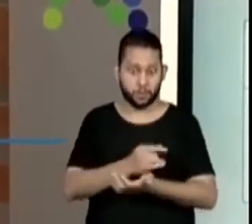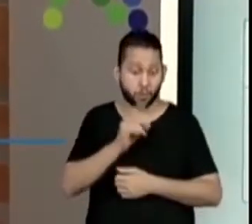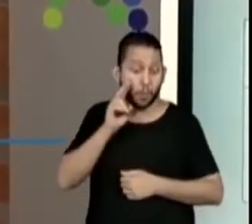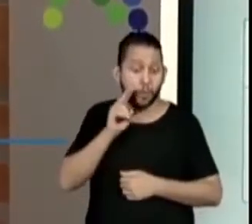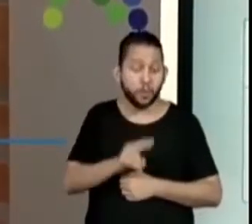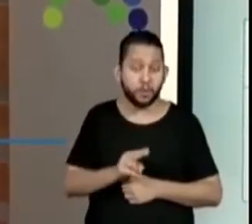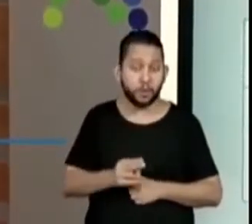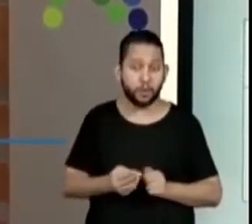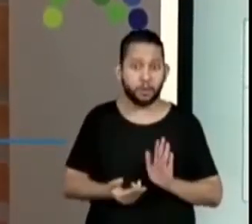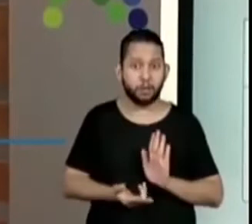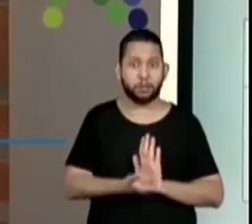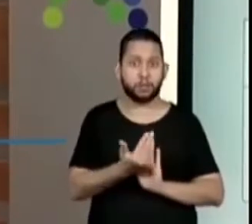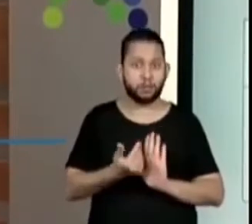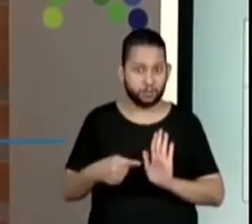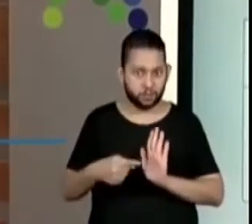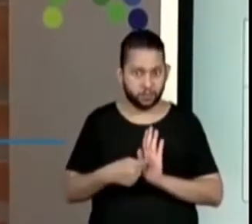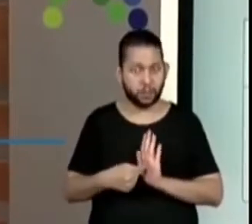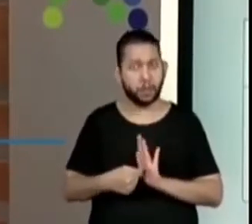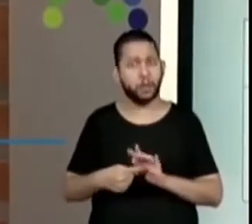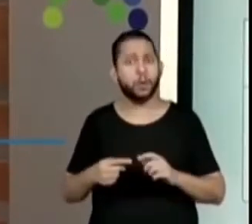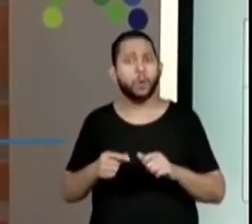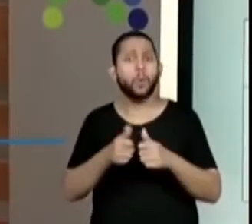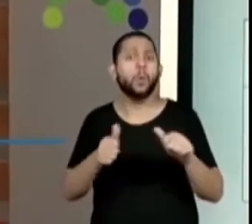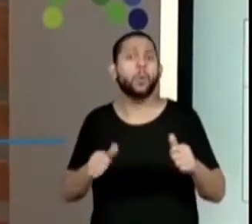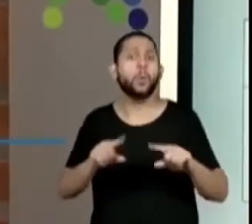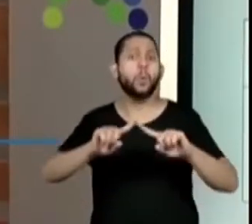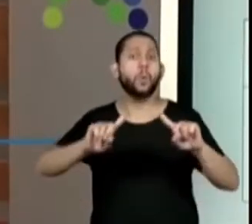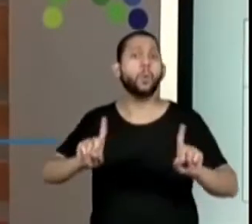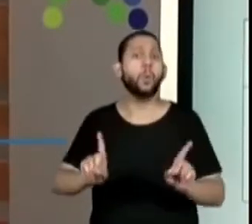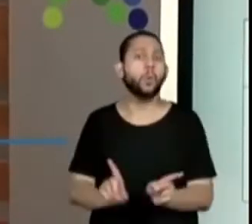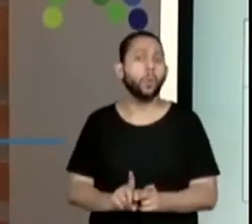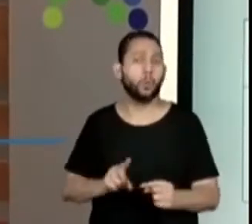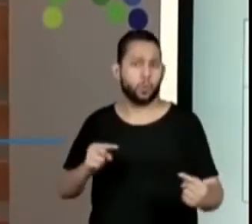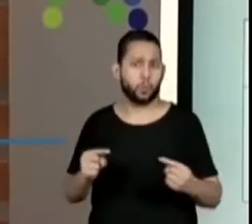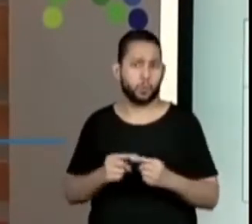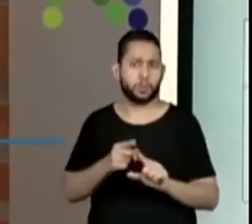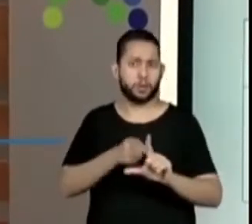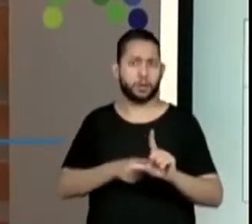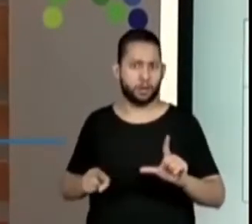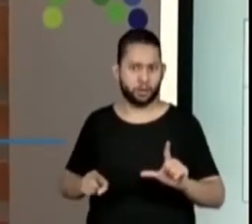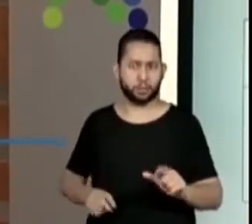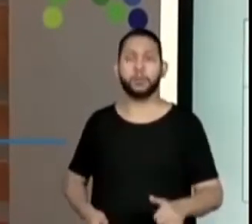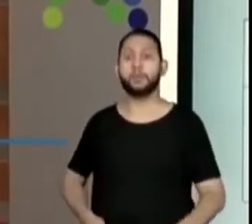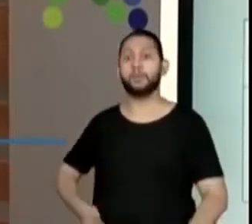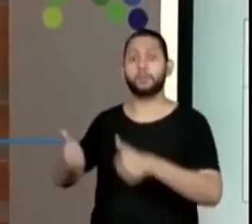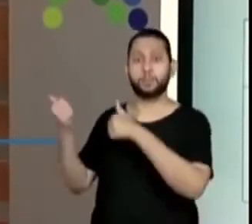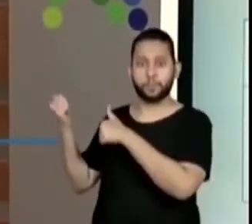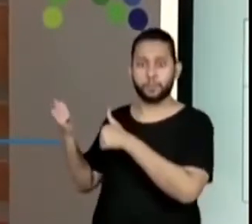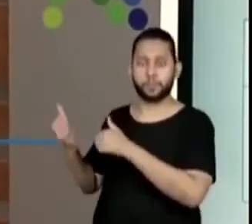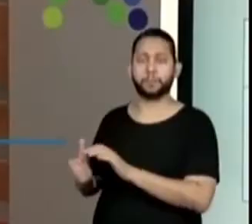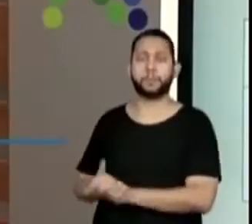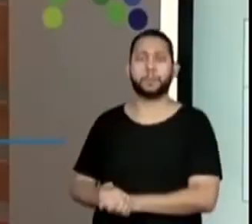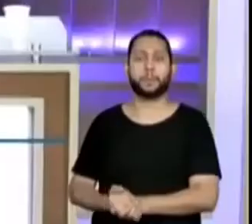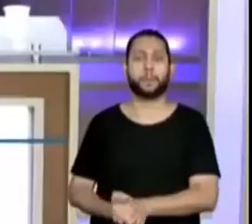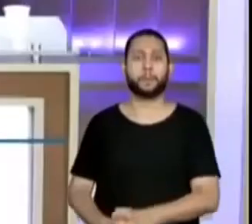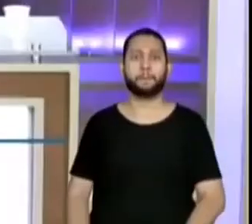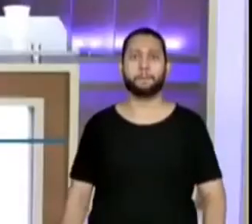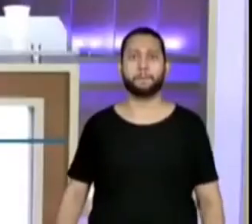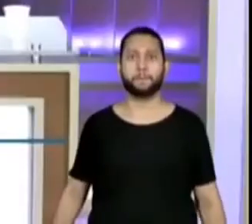nossa tarefa vai ser vocês identificarem aonde tem os ângulos retos. Beleza? Eu vou deixar o slide na tela e vou conversando com